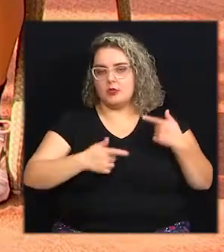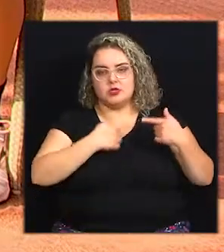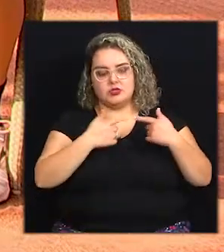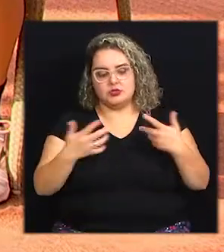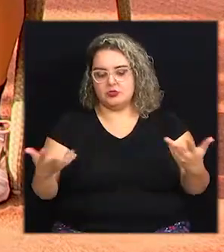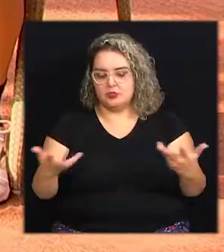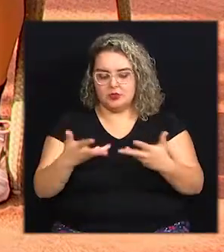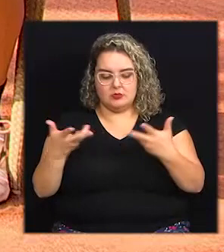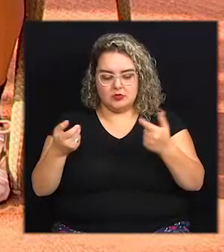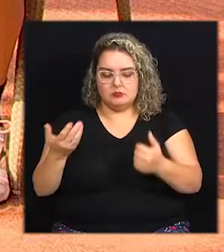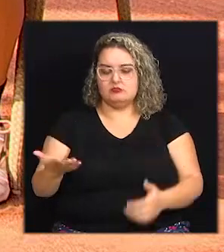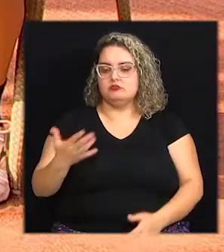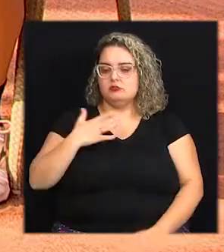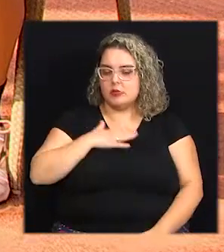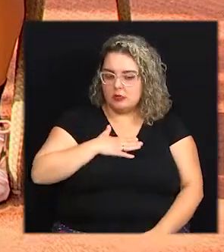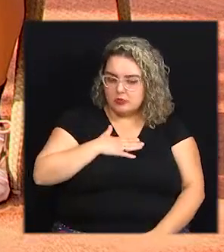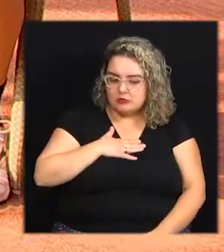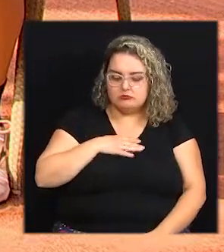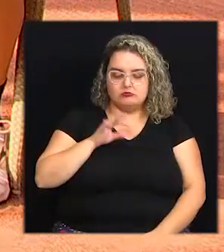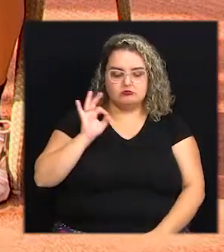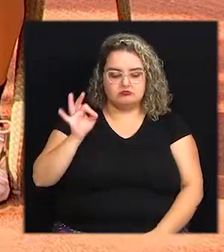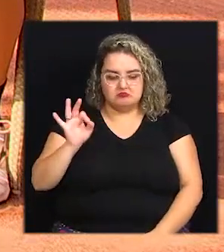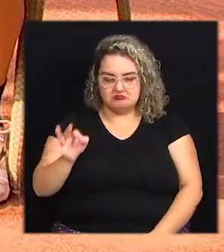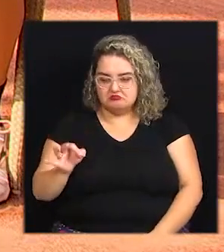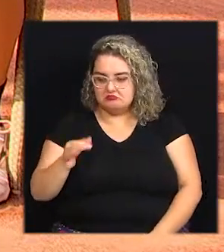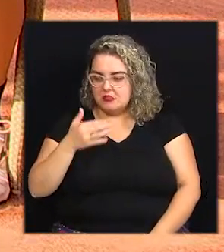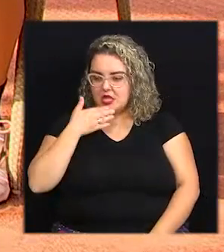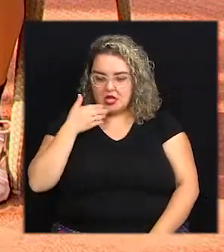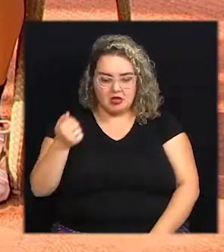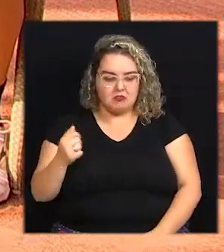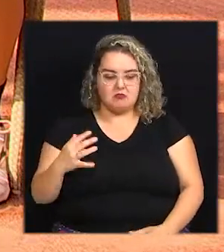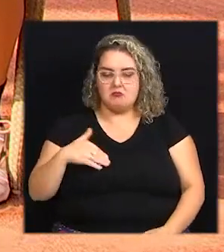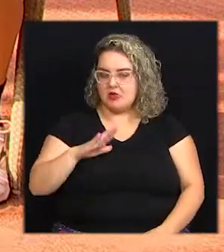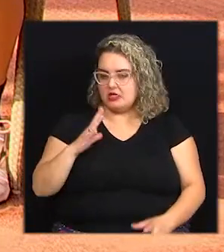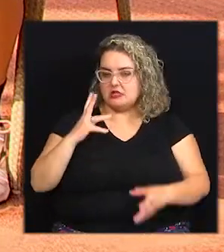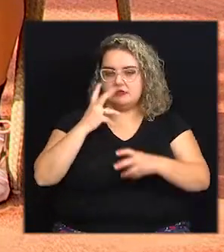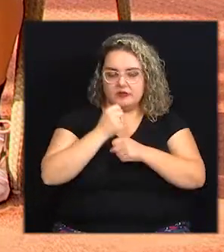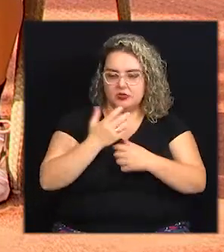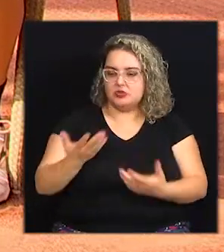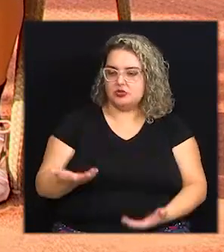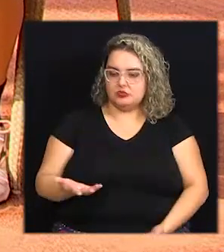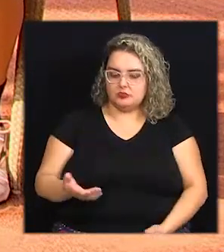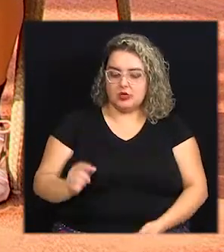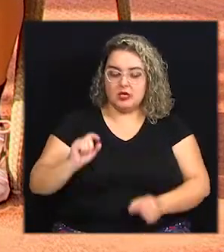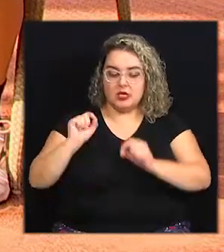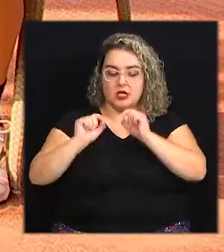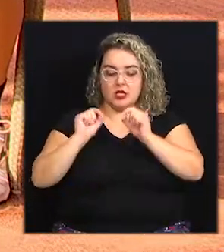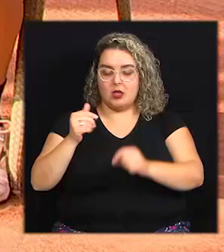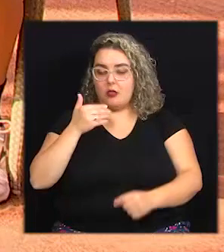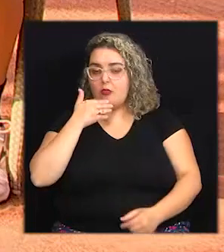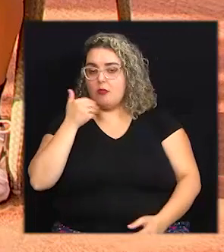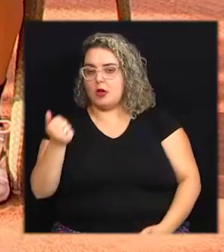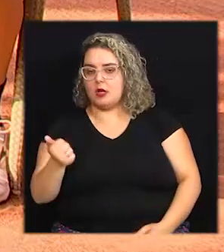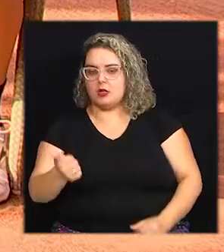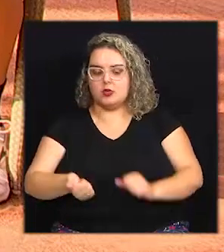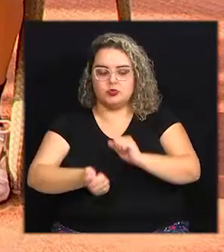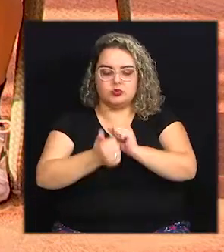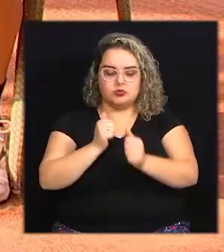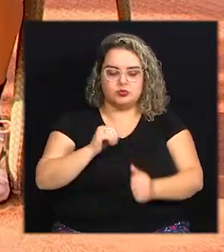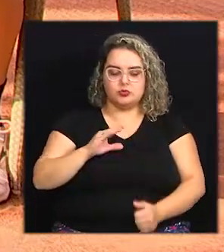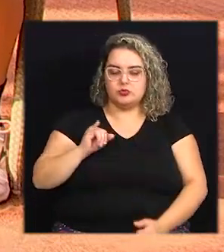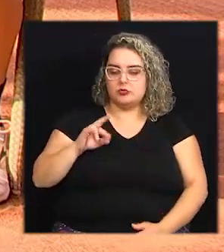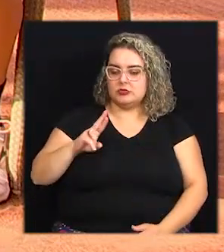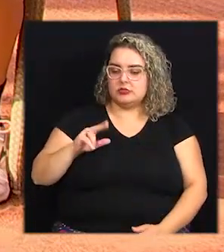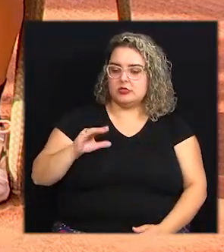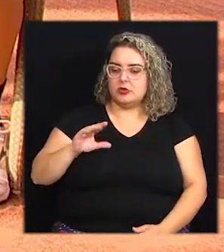geração incrível. Eu acho que, pra mim, com certeza, é a melhor, a mais forte. Para você, quem que é o melhor jogador do